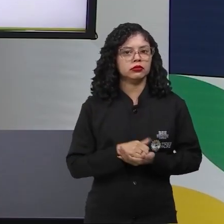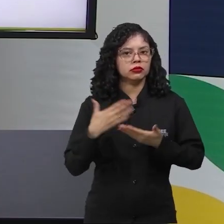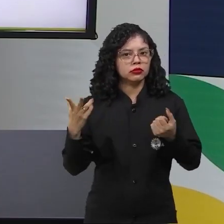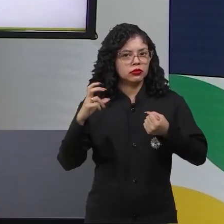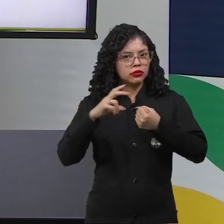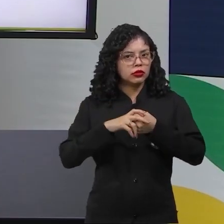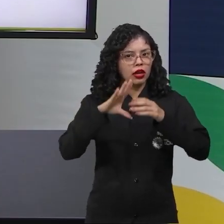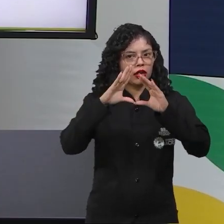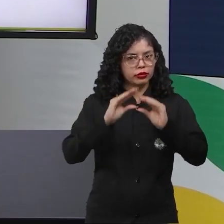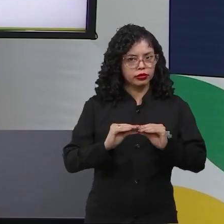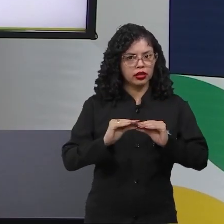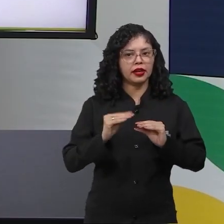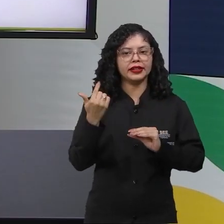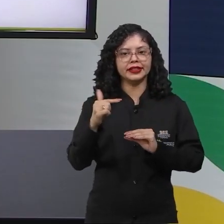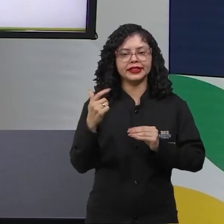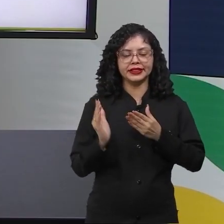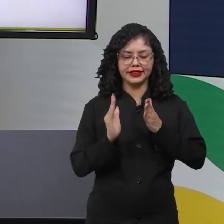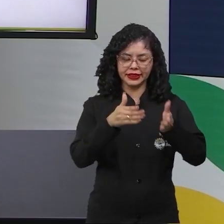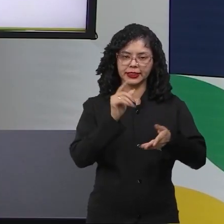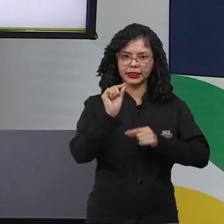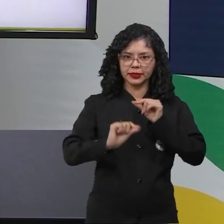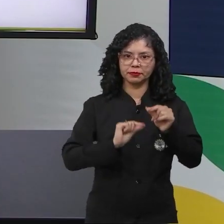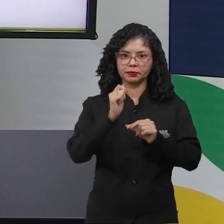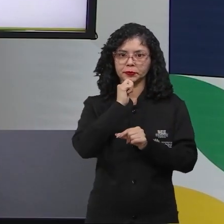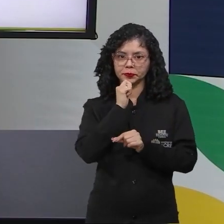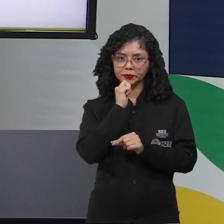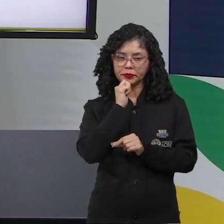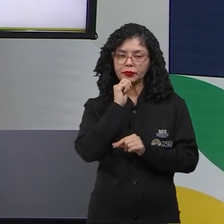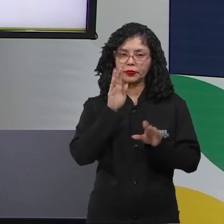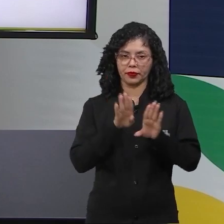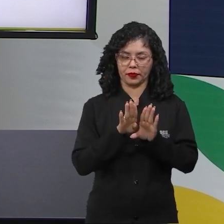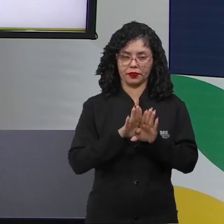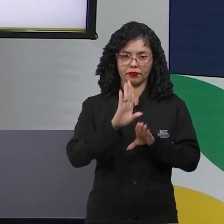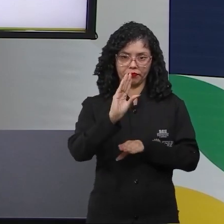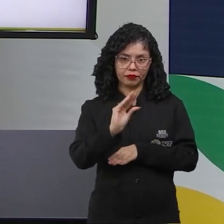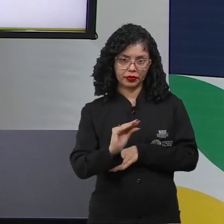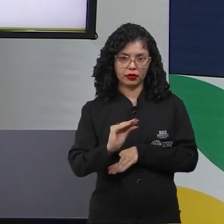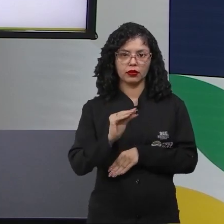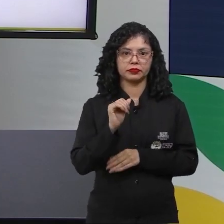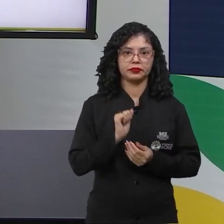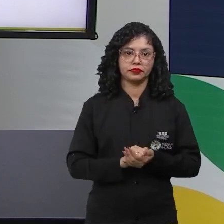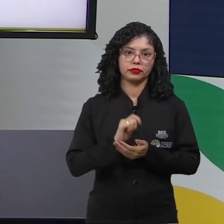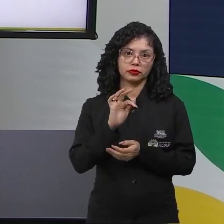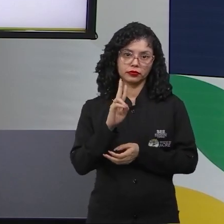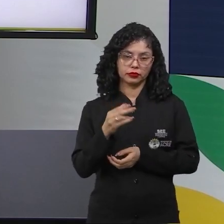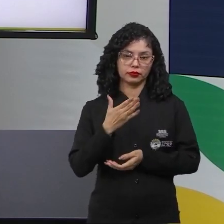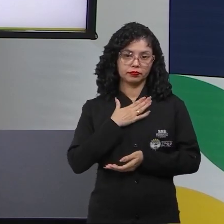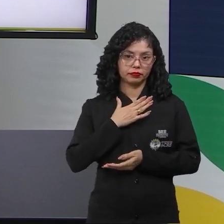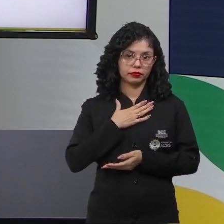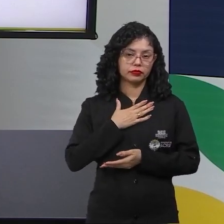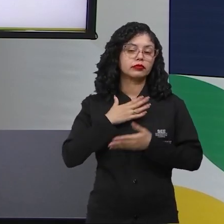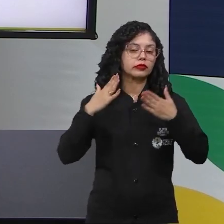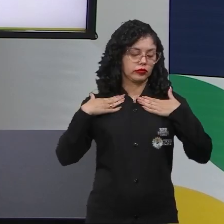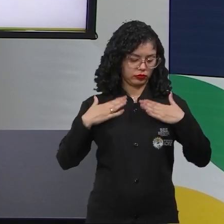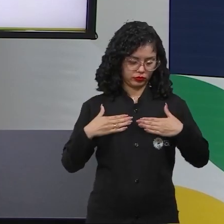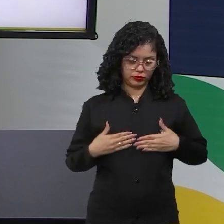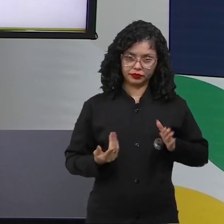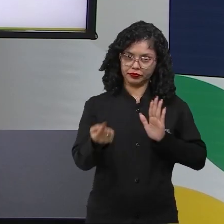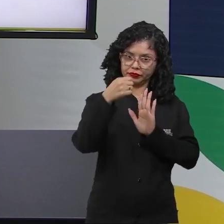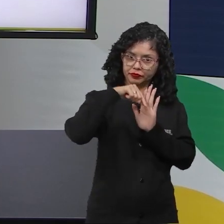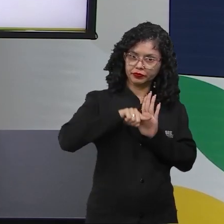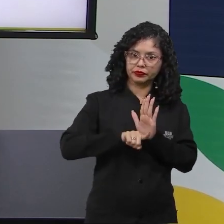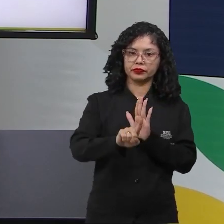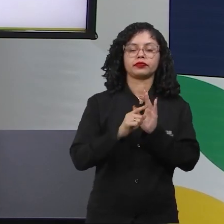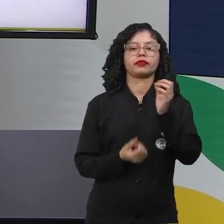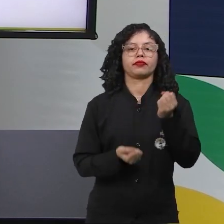vírus enfraquecido. Com o objetivo de que esse vírus enfraquecido, ele vai ativar o nosso sistema imunológico a